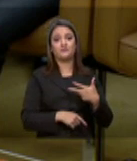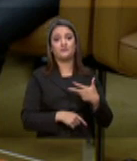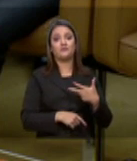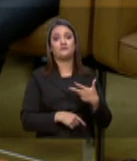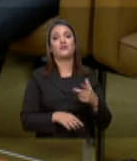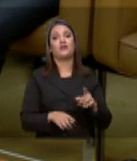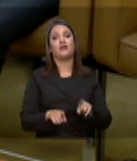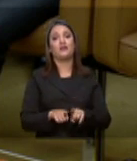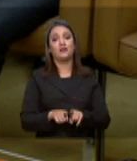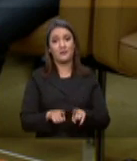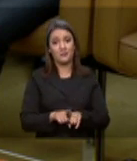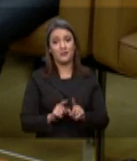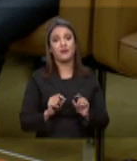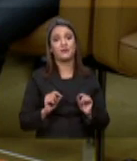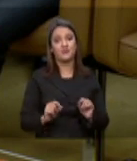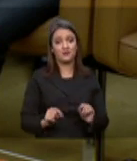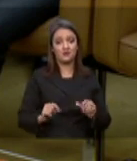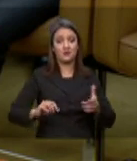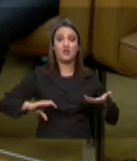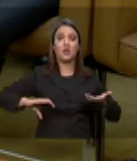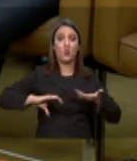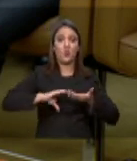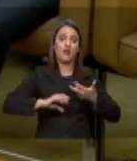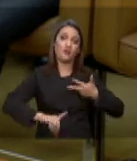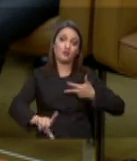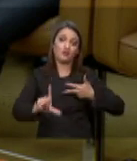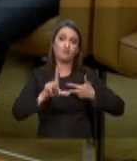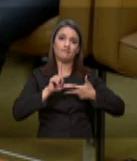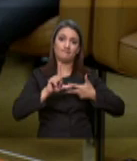hei de falar aqui também o Congresso Nacional,